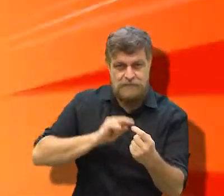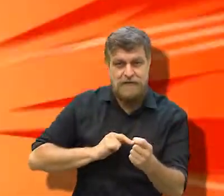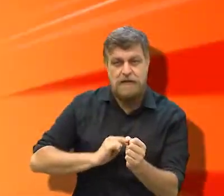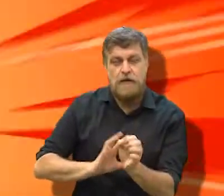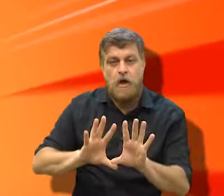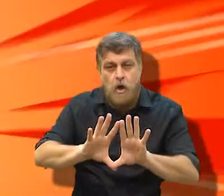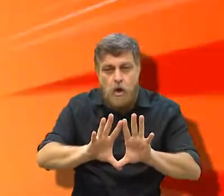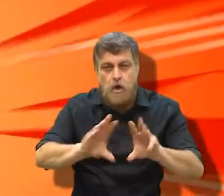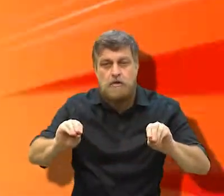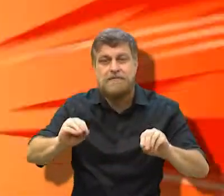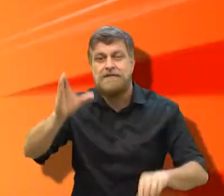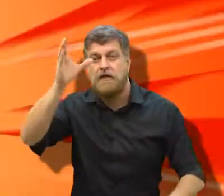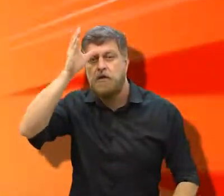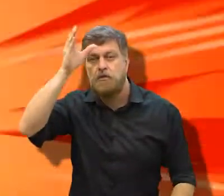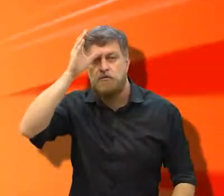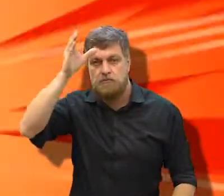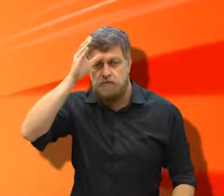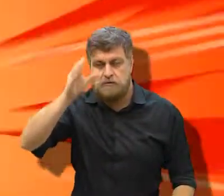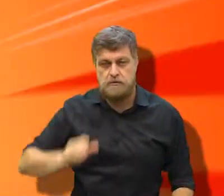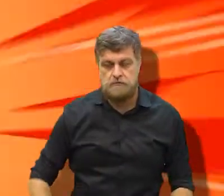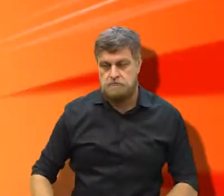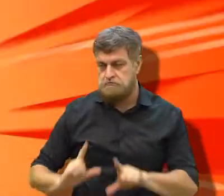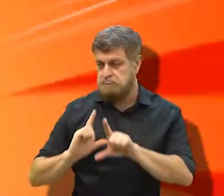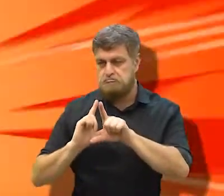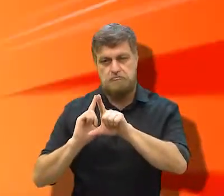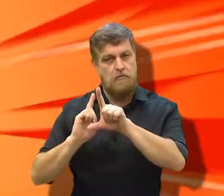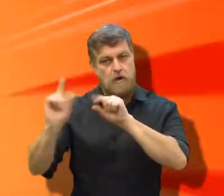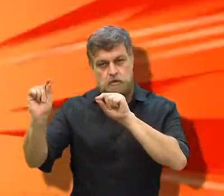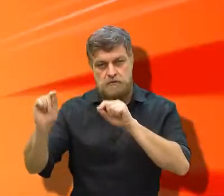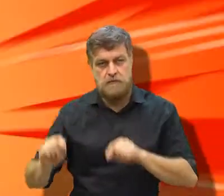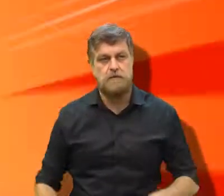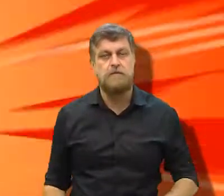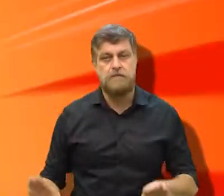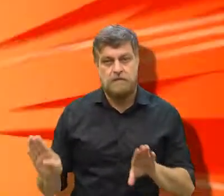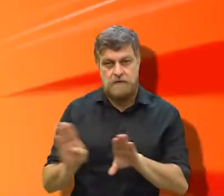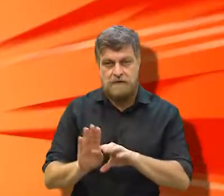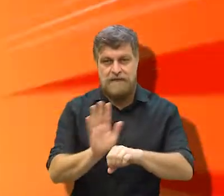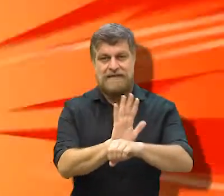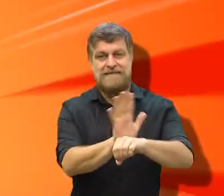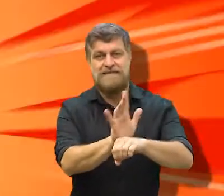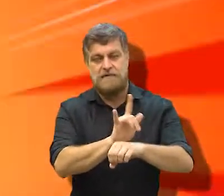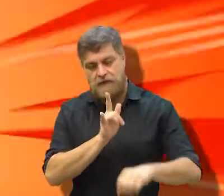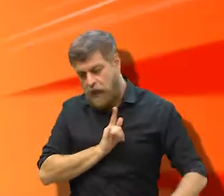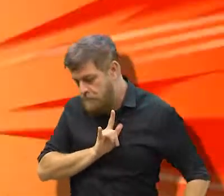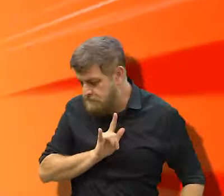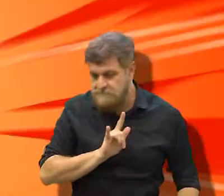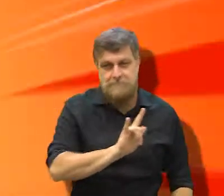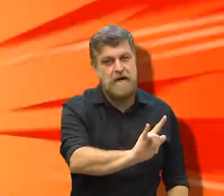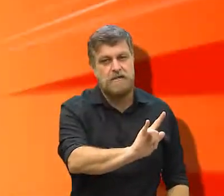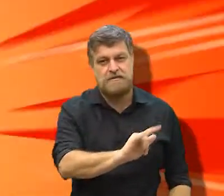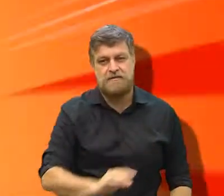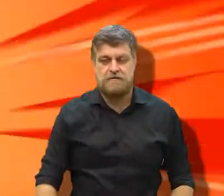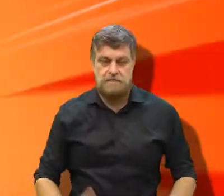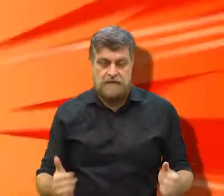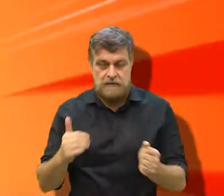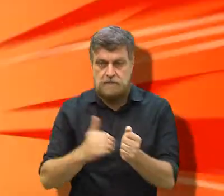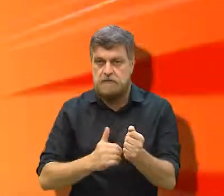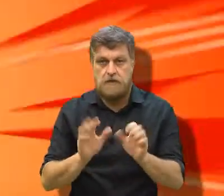um desaparecimento do tio mais velho, que desapareceu e que também era apaixonado por cinema, mas